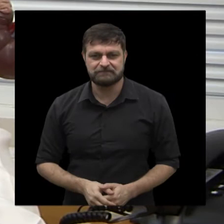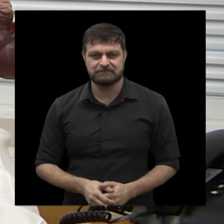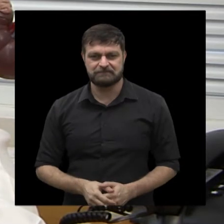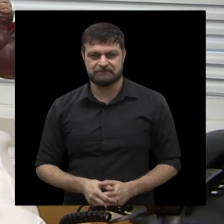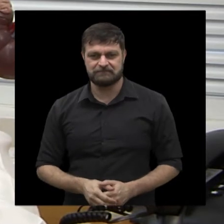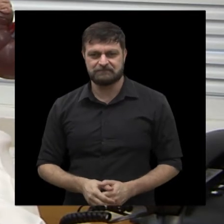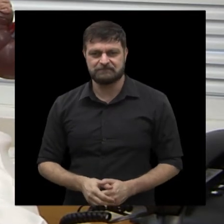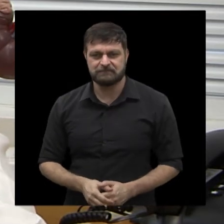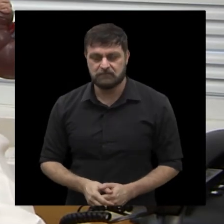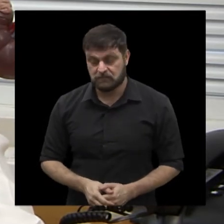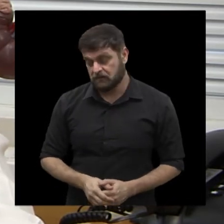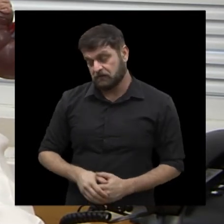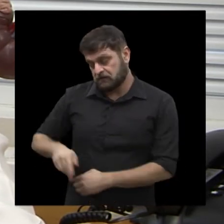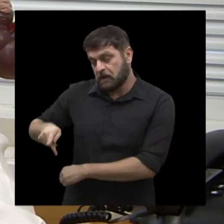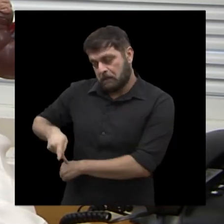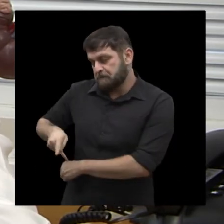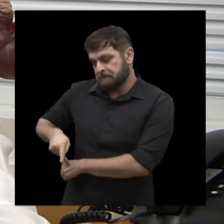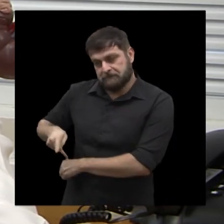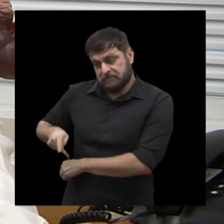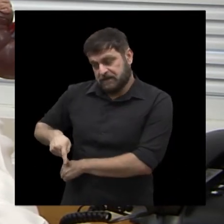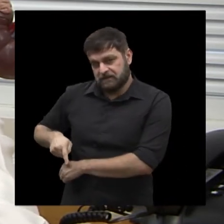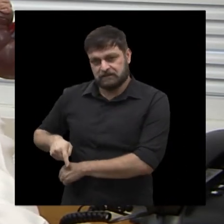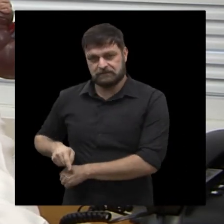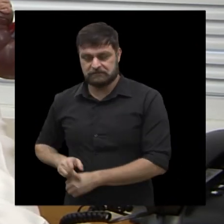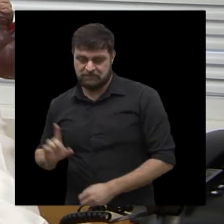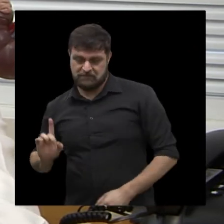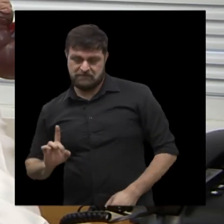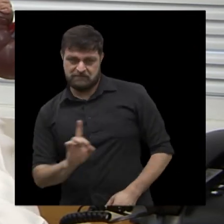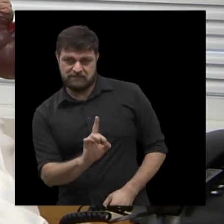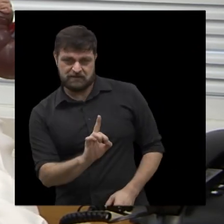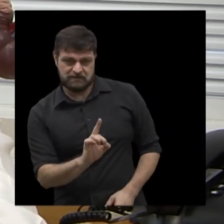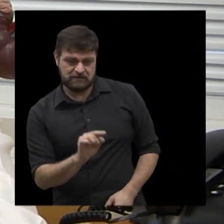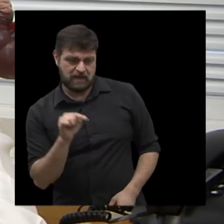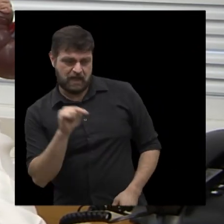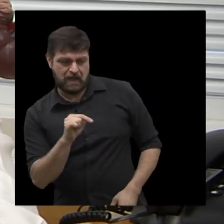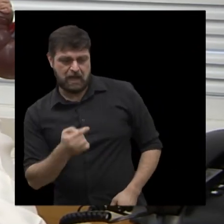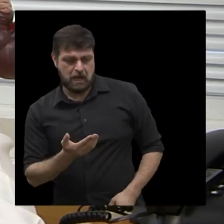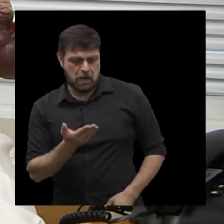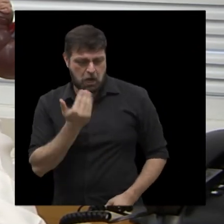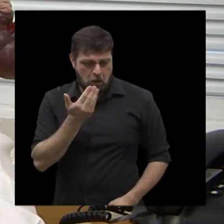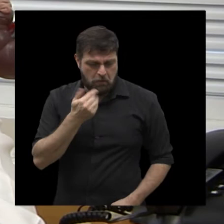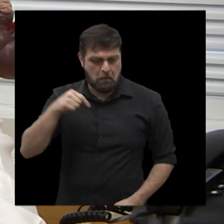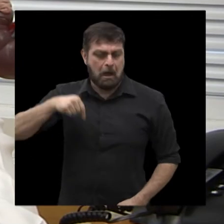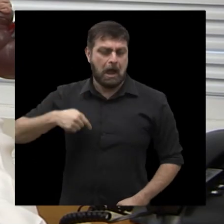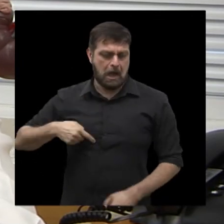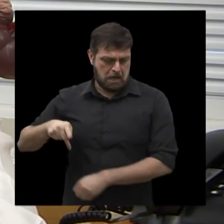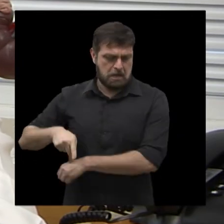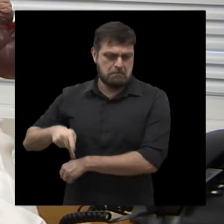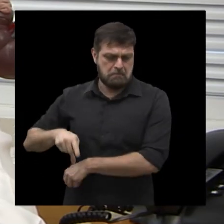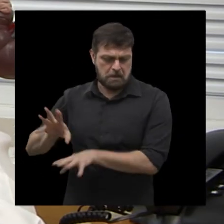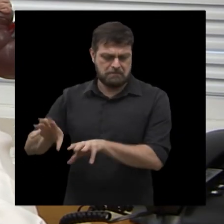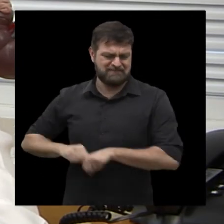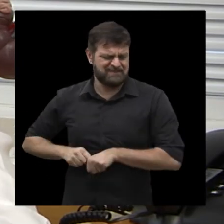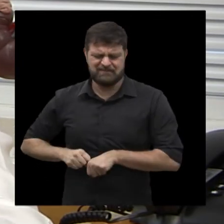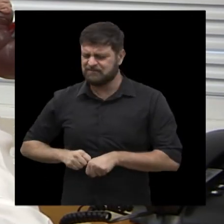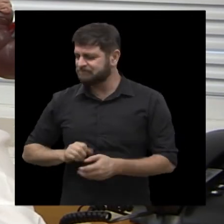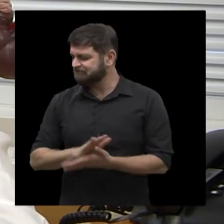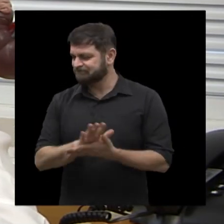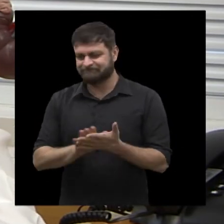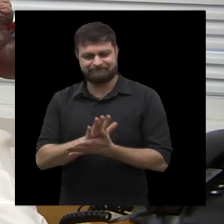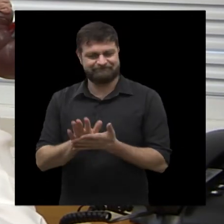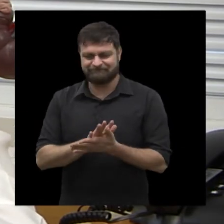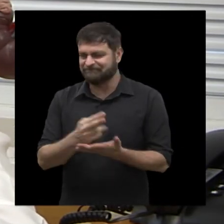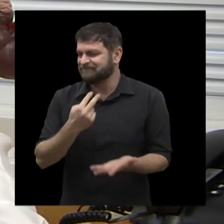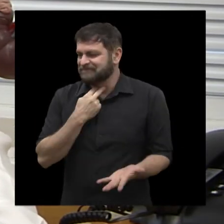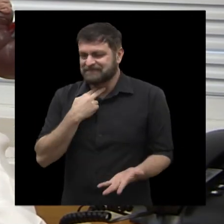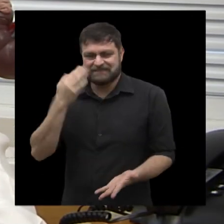tem quem pode ter pedra, não tem quem quer. Às vezes você quer ir lá e falar, não, aquele lá comeu isso, teu pedra, então vou comer que eu quero fazer. Não, você não consegue, o